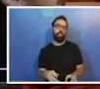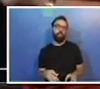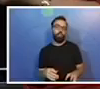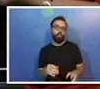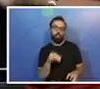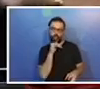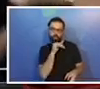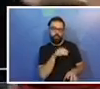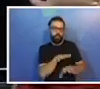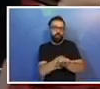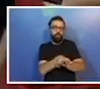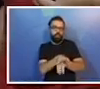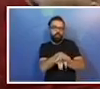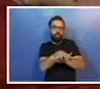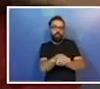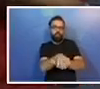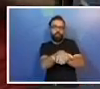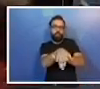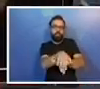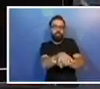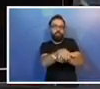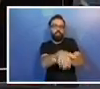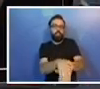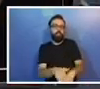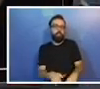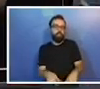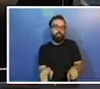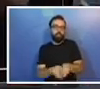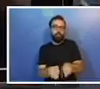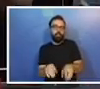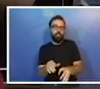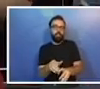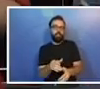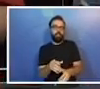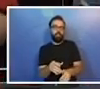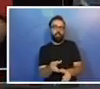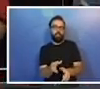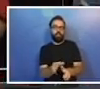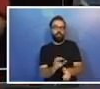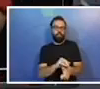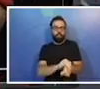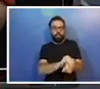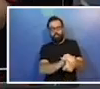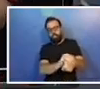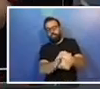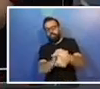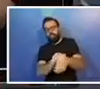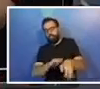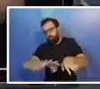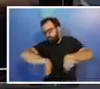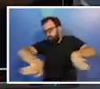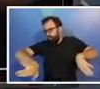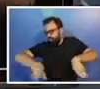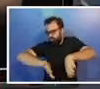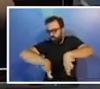marinhas, raias, focas. Então, esses seres que estão dentro dos